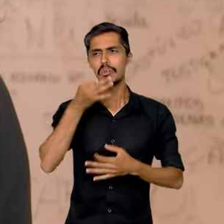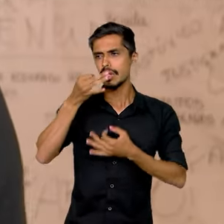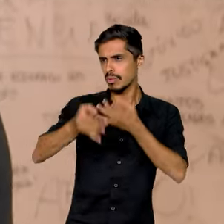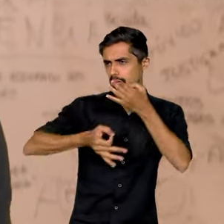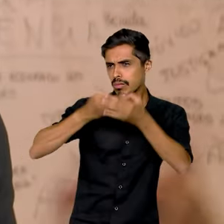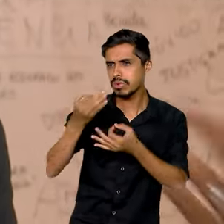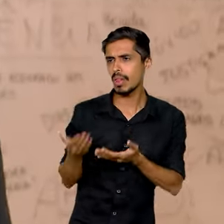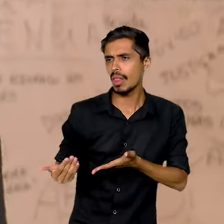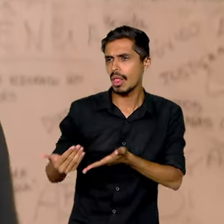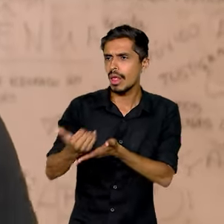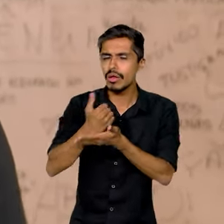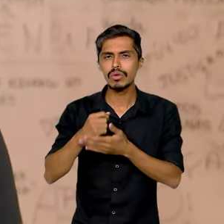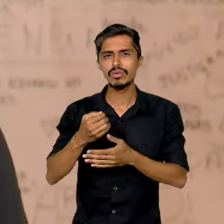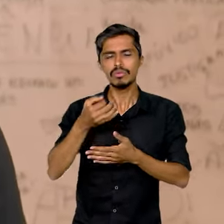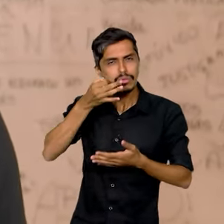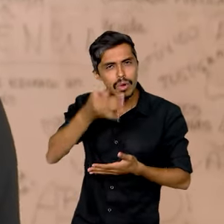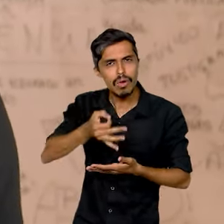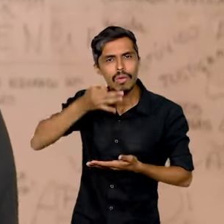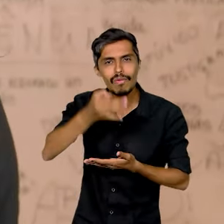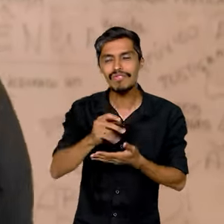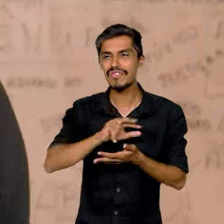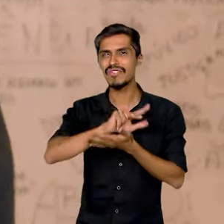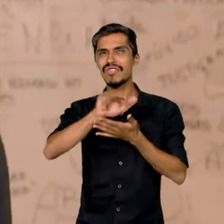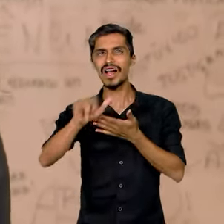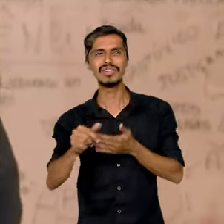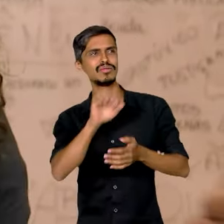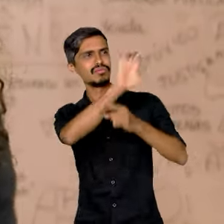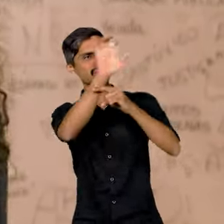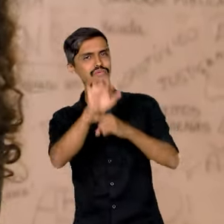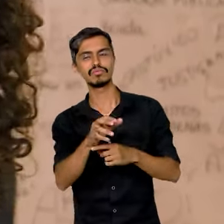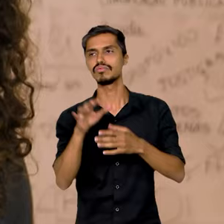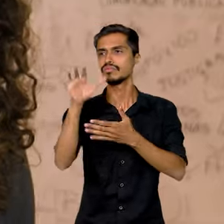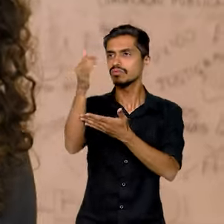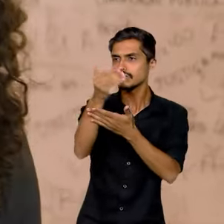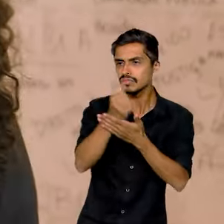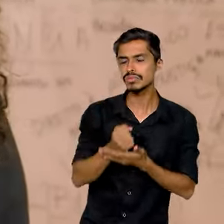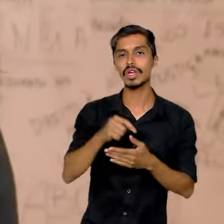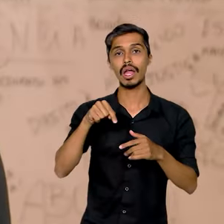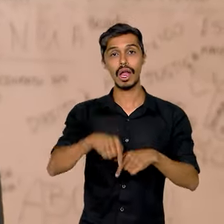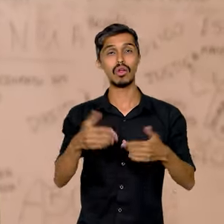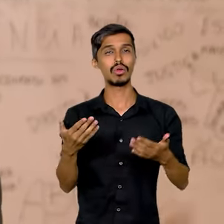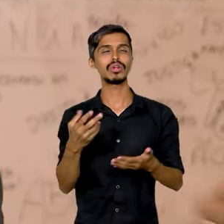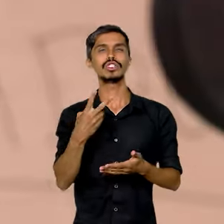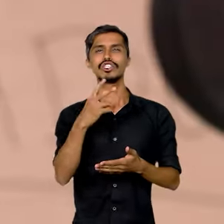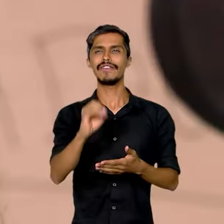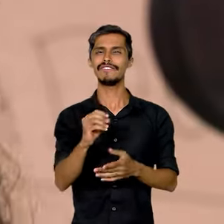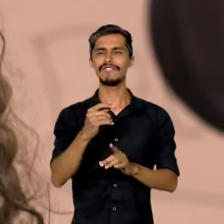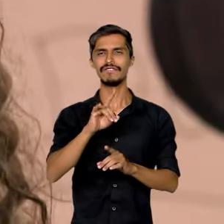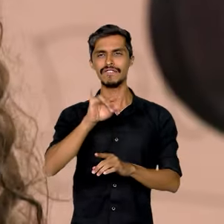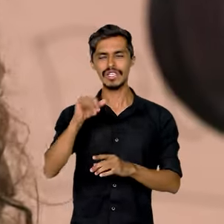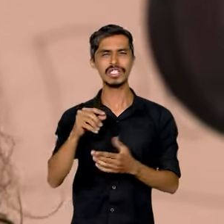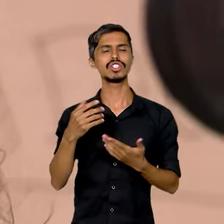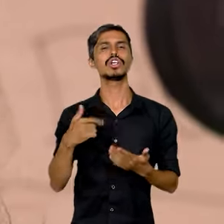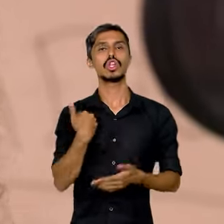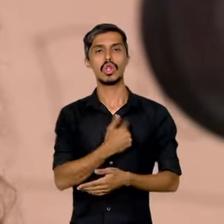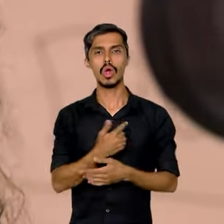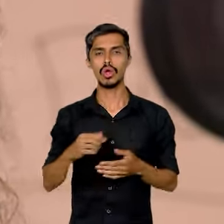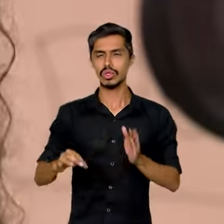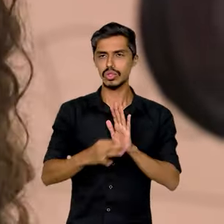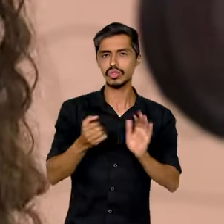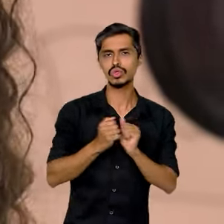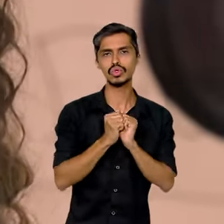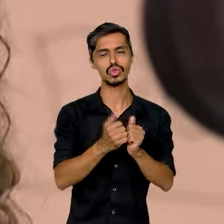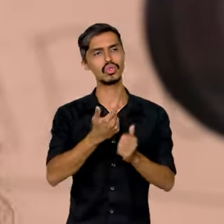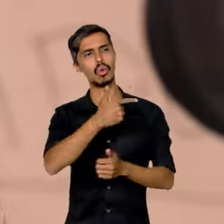ativa, né, estivemos em vários estados do país, mas para além disso, agora no último dia 20, nós assinamos junto com o RJ e também parceria com